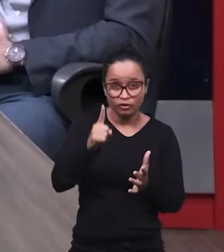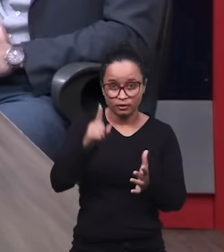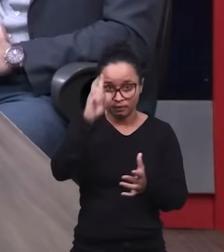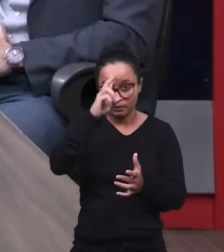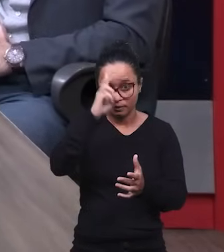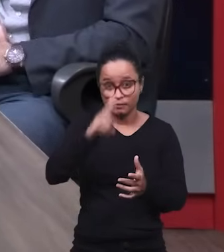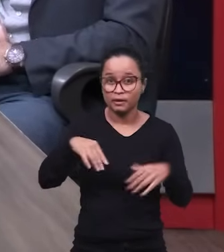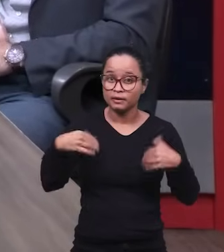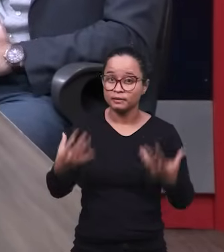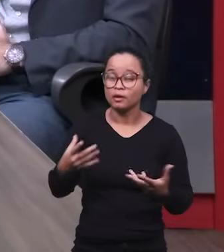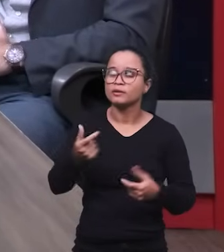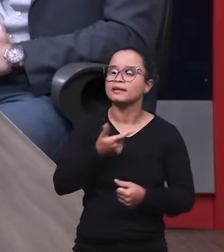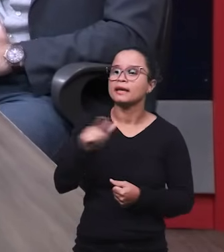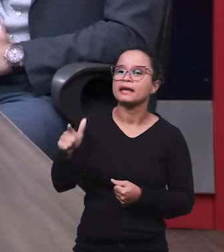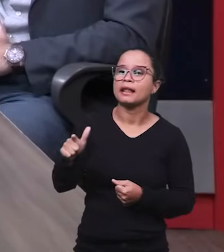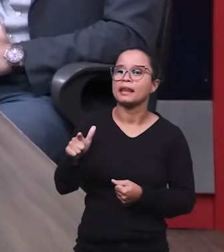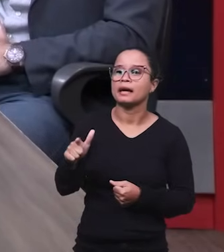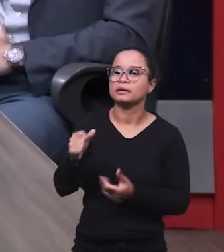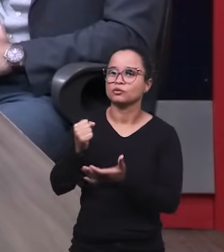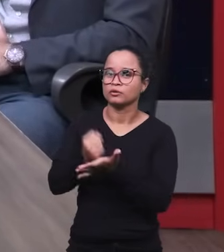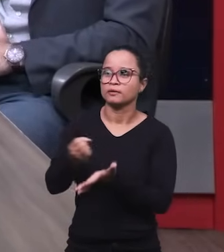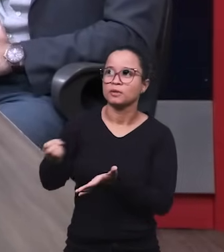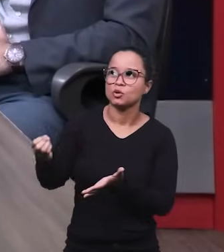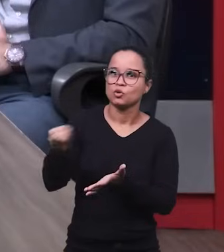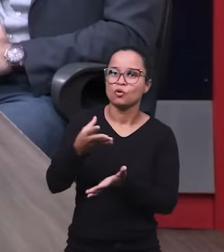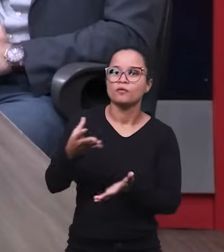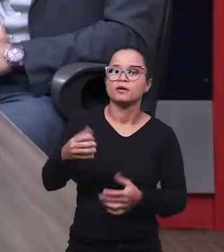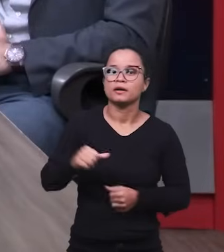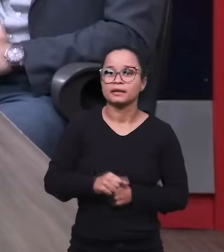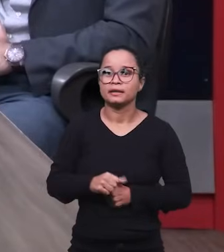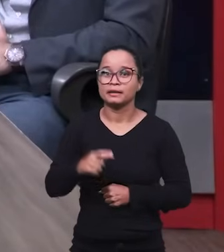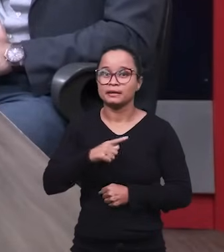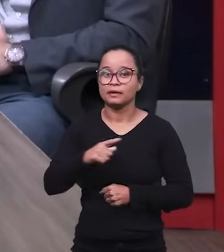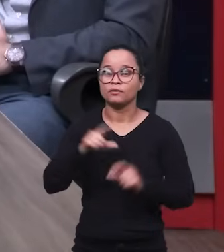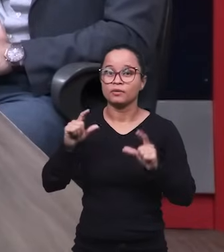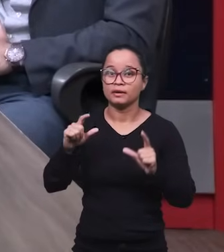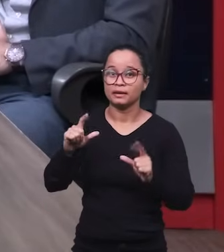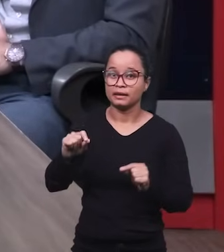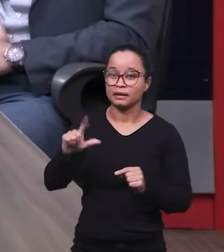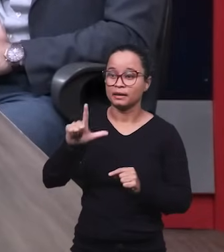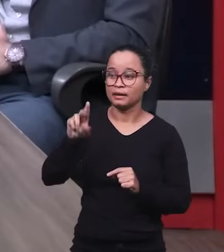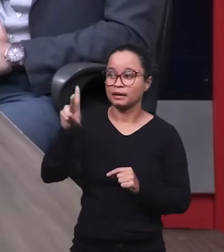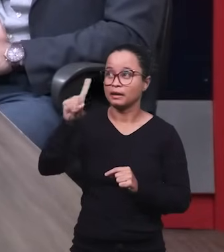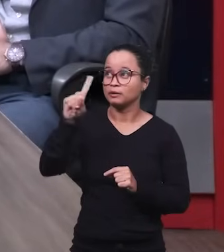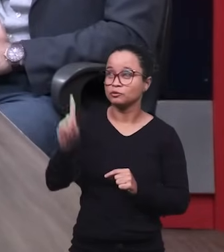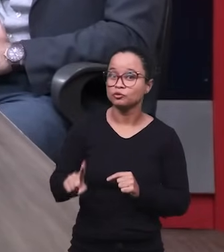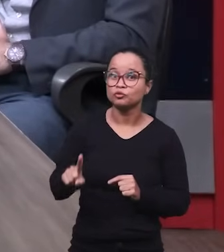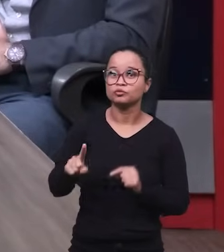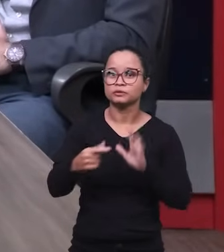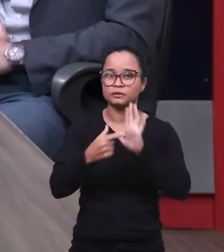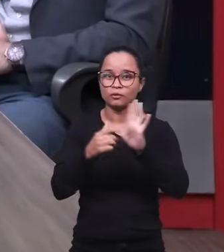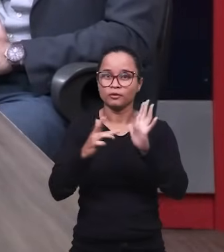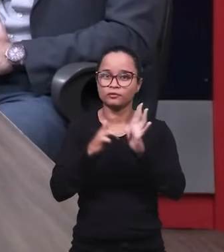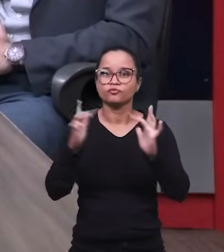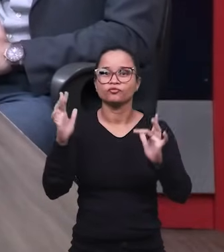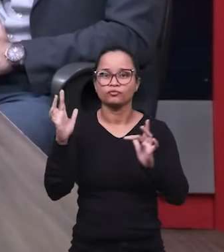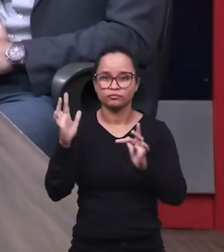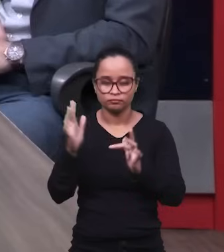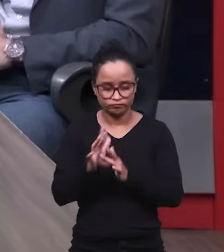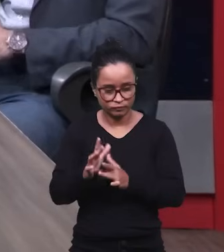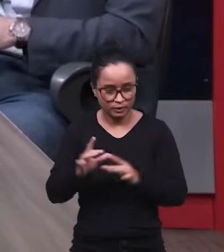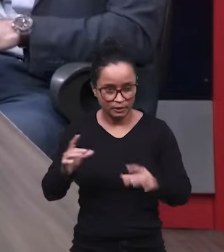ela vem da eternidade. Então, ela não é relativa porque ela está mostrando e apontando para Jesus. Jesus ele é